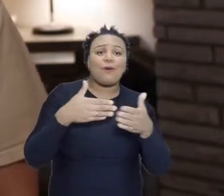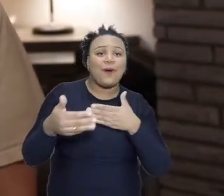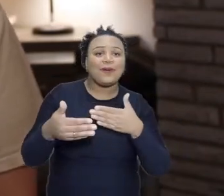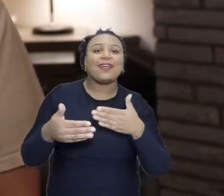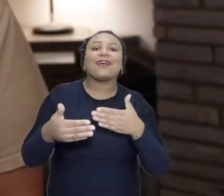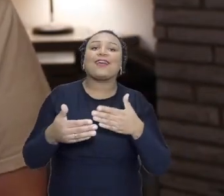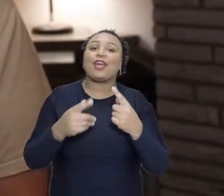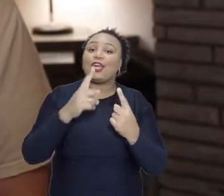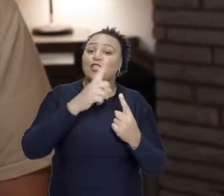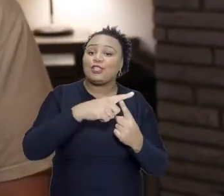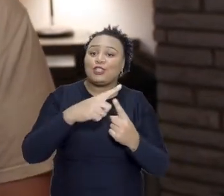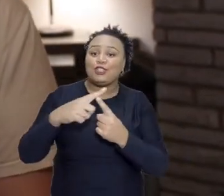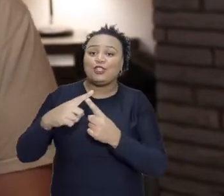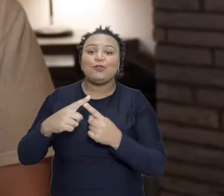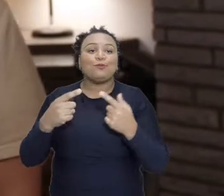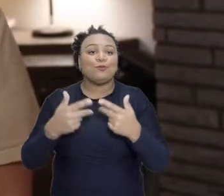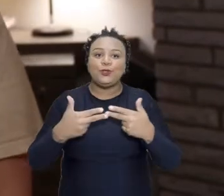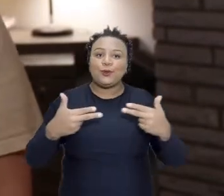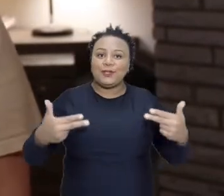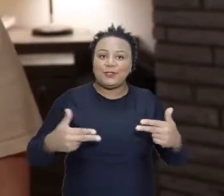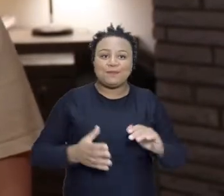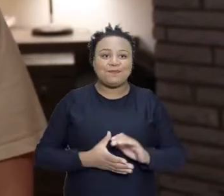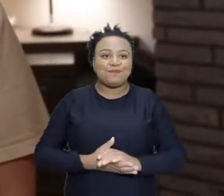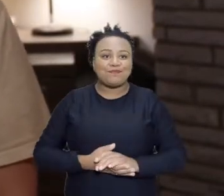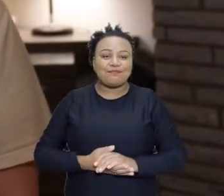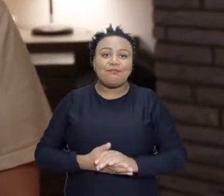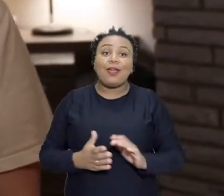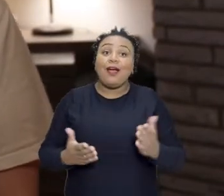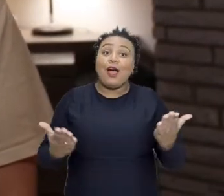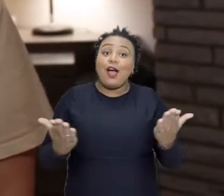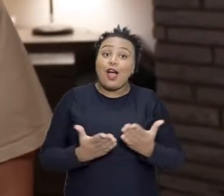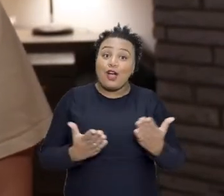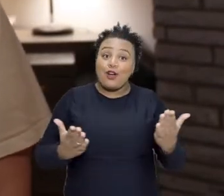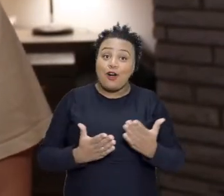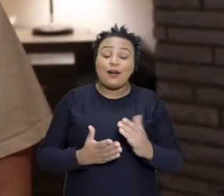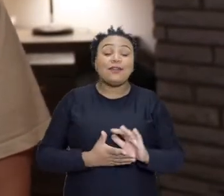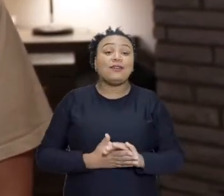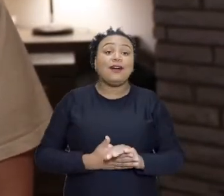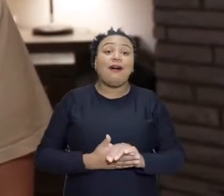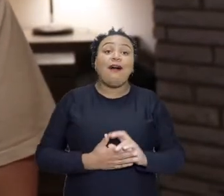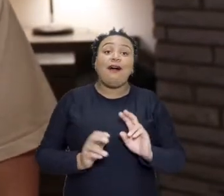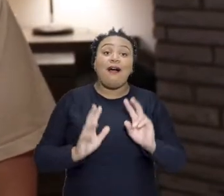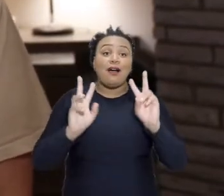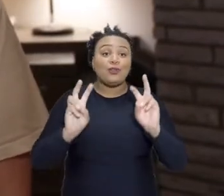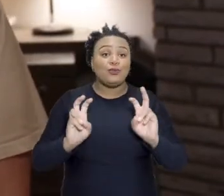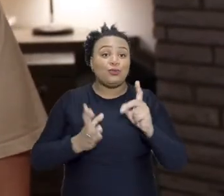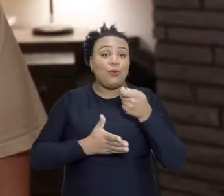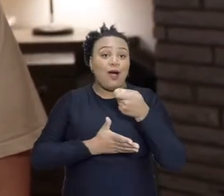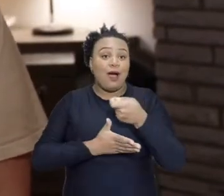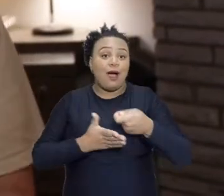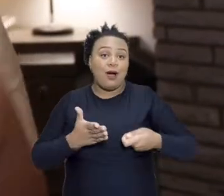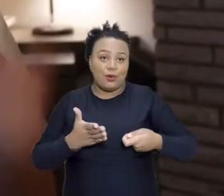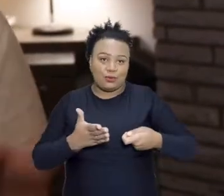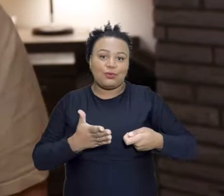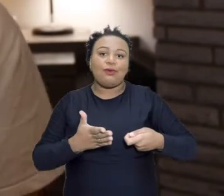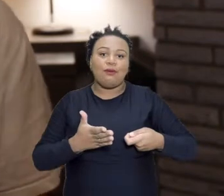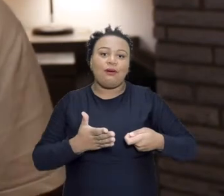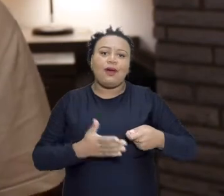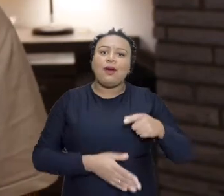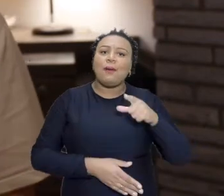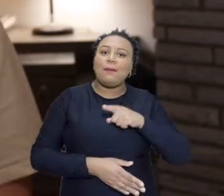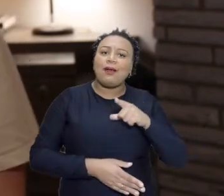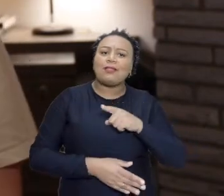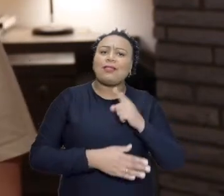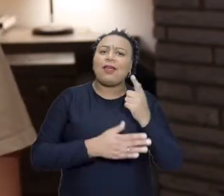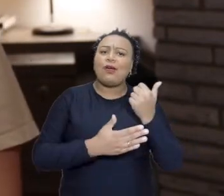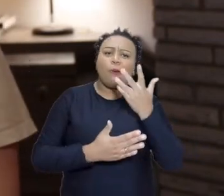tipo de situação. Agora a gente vai entrar um pouco nos autores. Para ter um auxílio